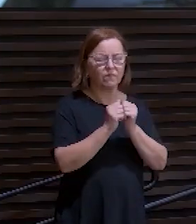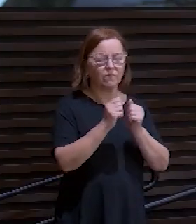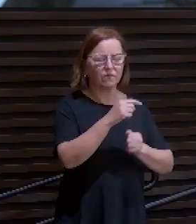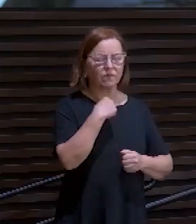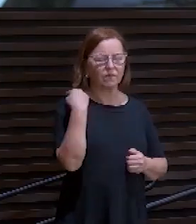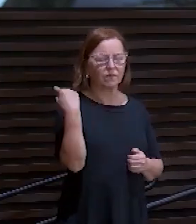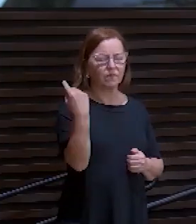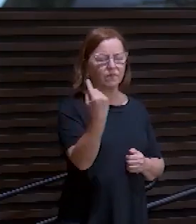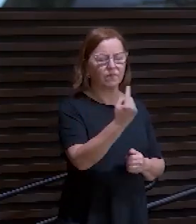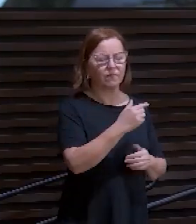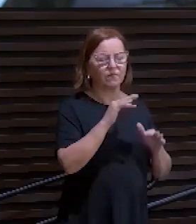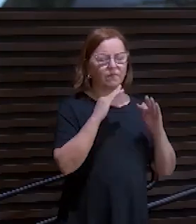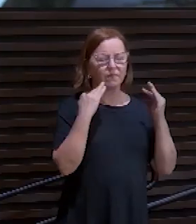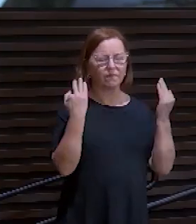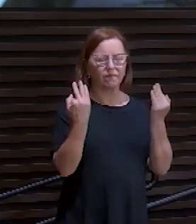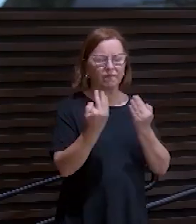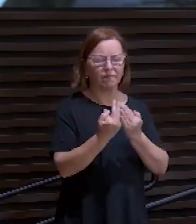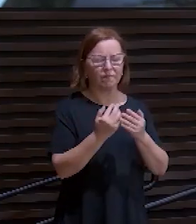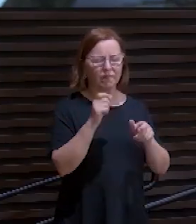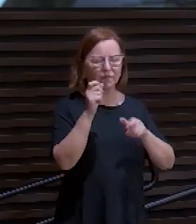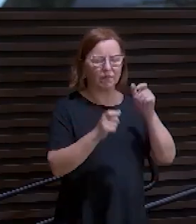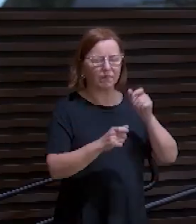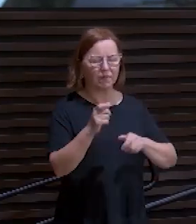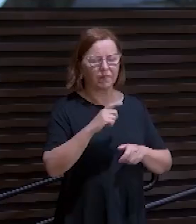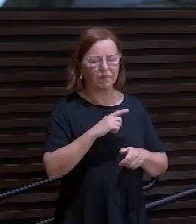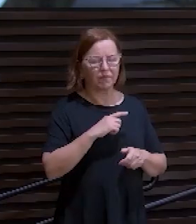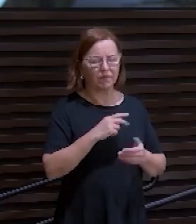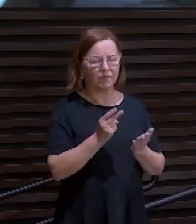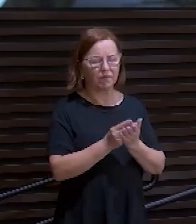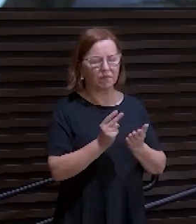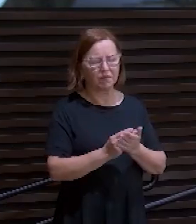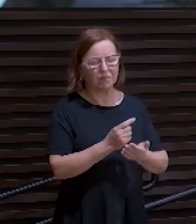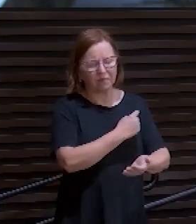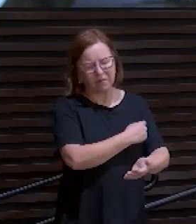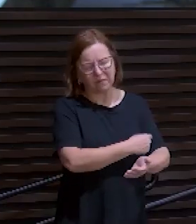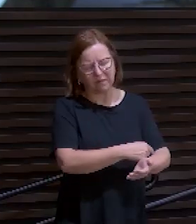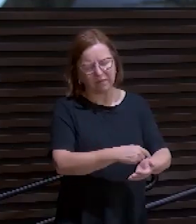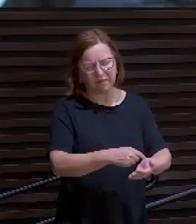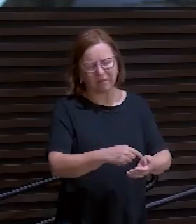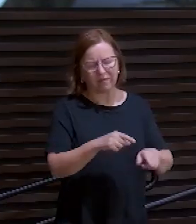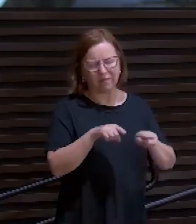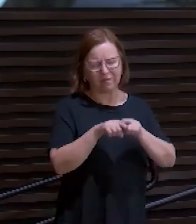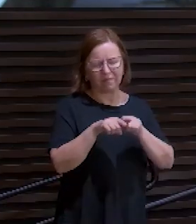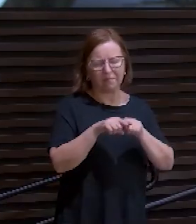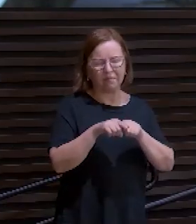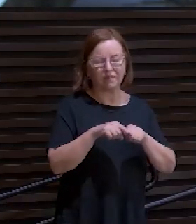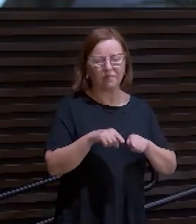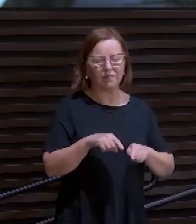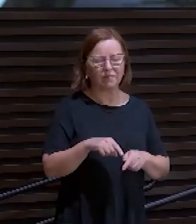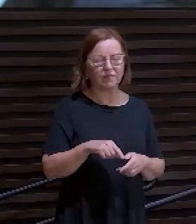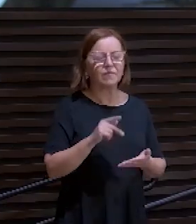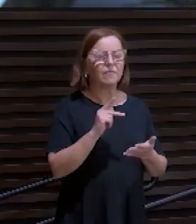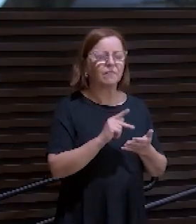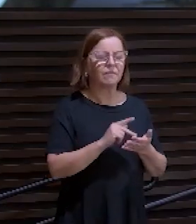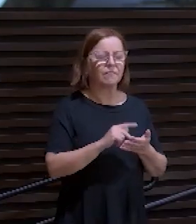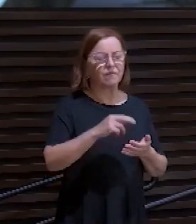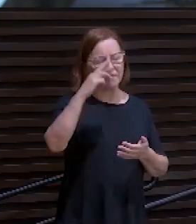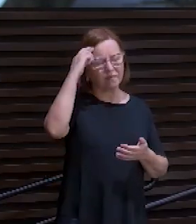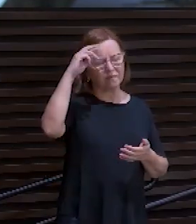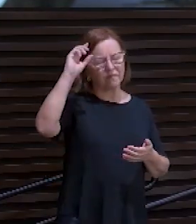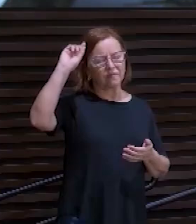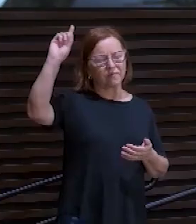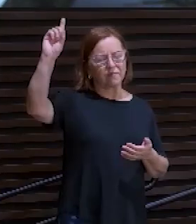seus corpos o mesmo sangue que o nosso. É bem verdade, Senhor Deus, que ao longo da